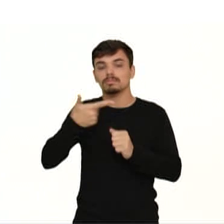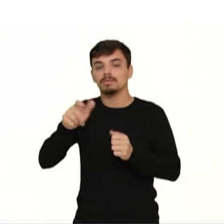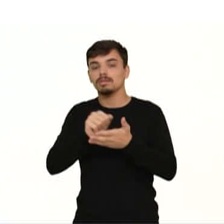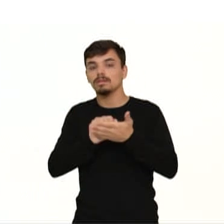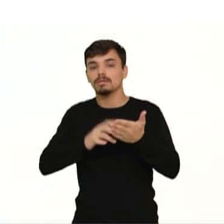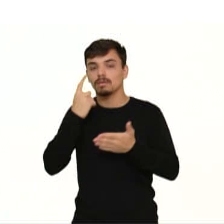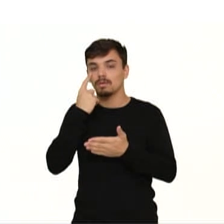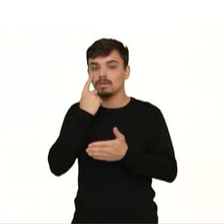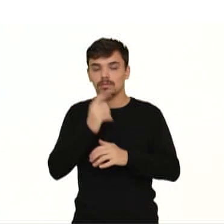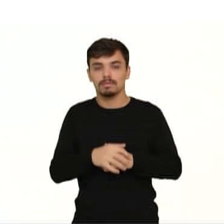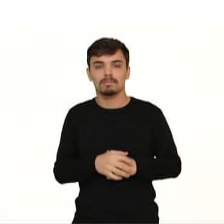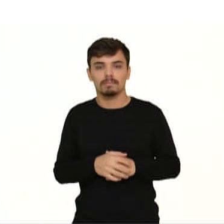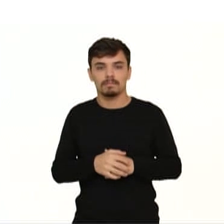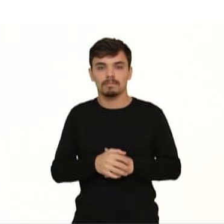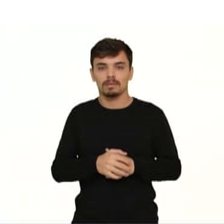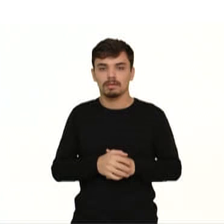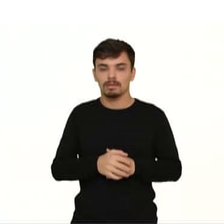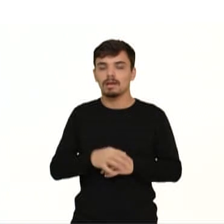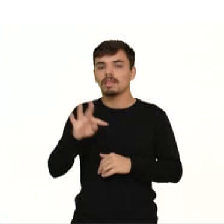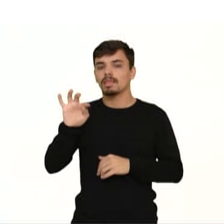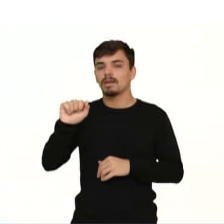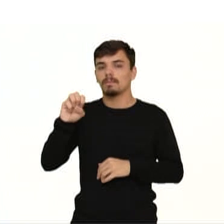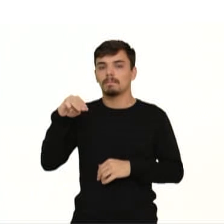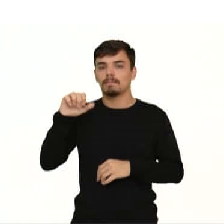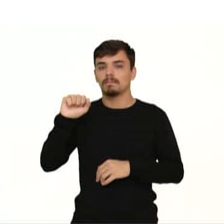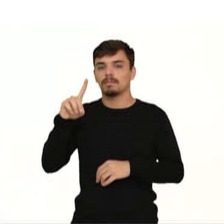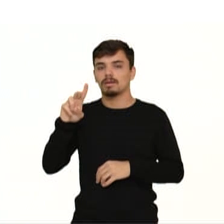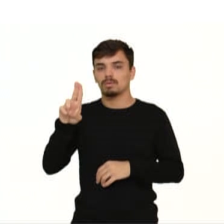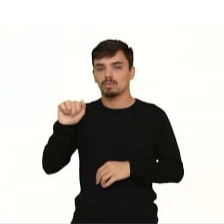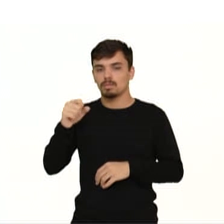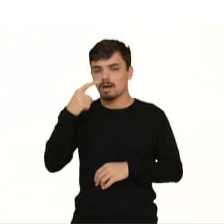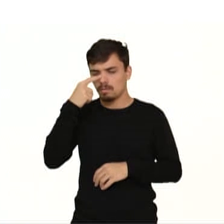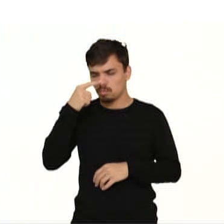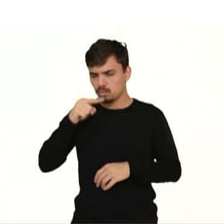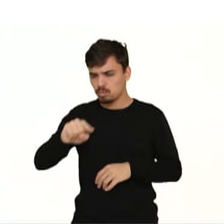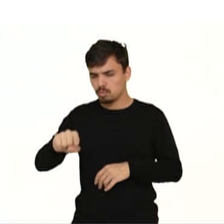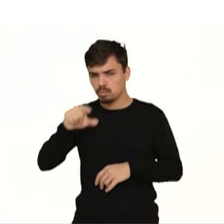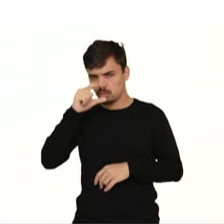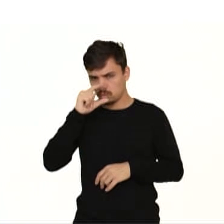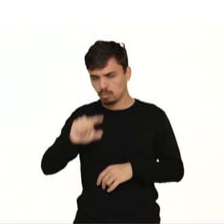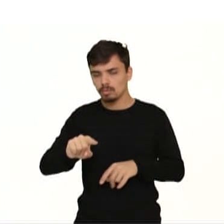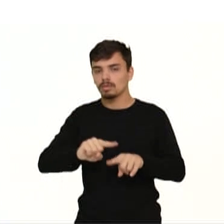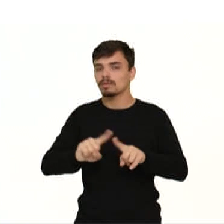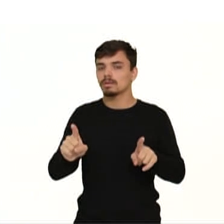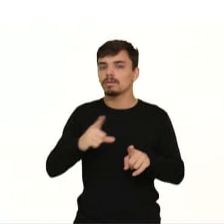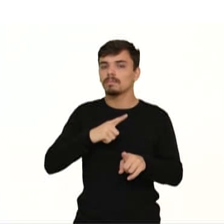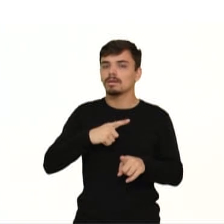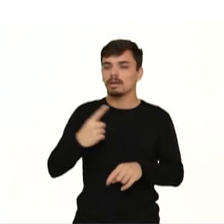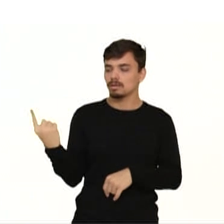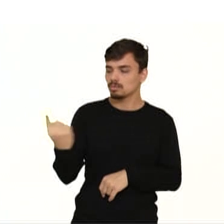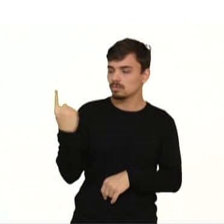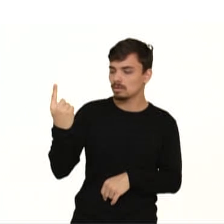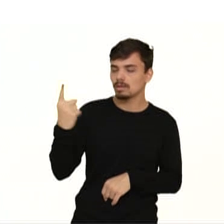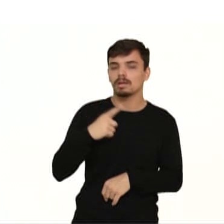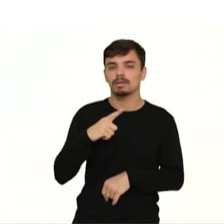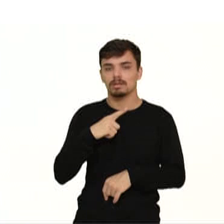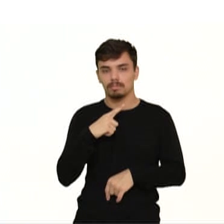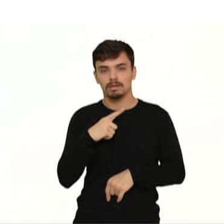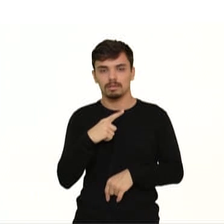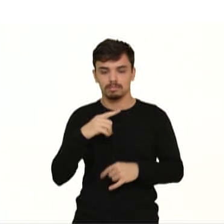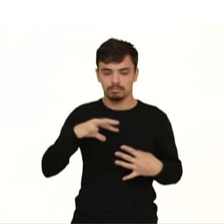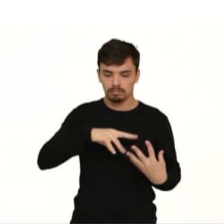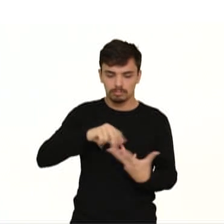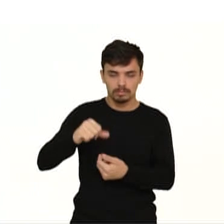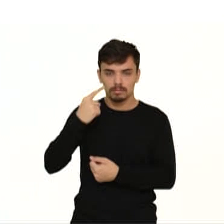gente. O menor tamanduá do mundo é solitário e tem hábitos noturnos. Passa o dia repousando, geralmente em um emaranhado